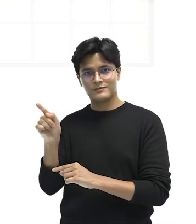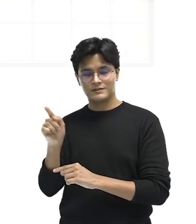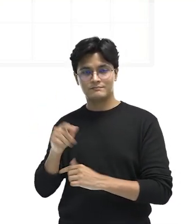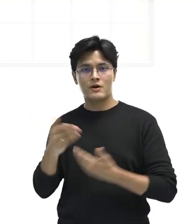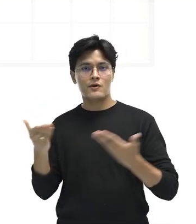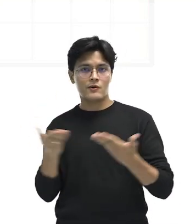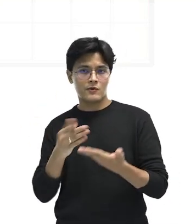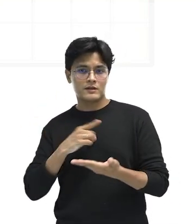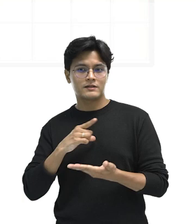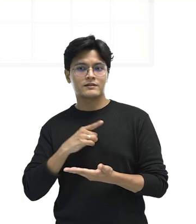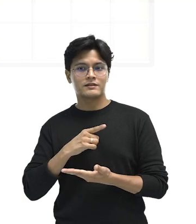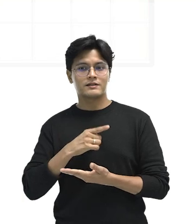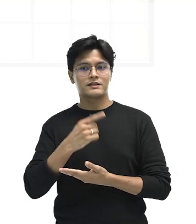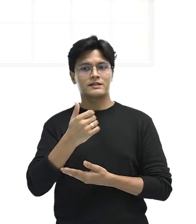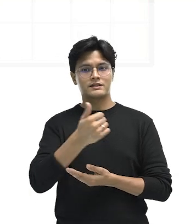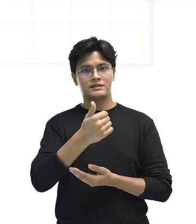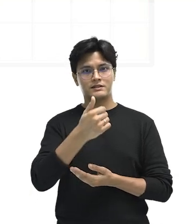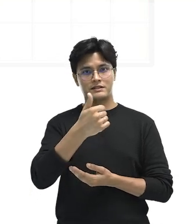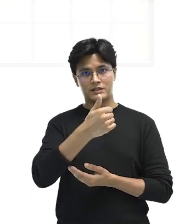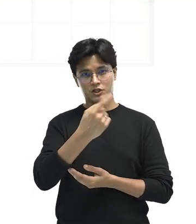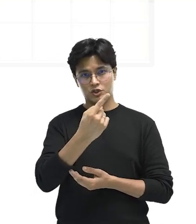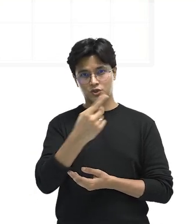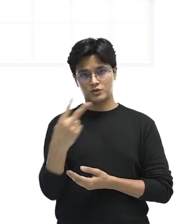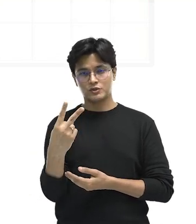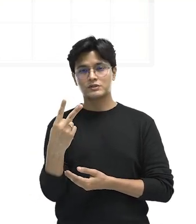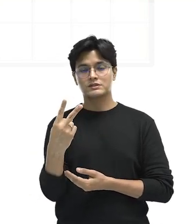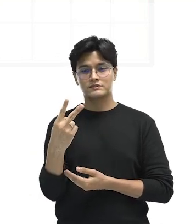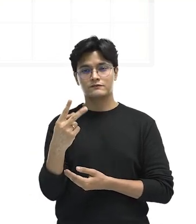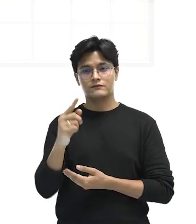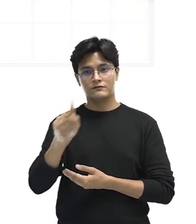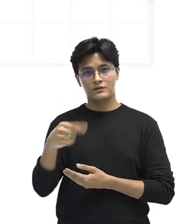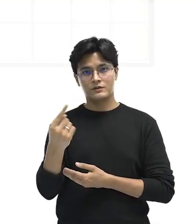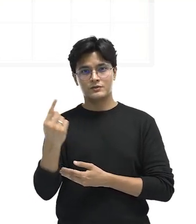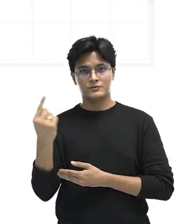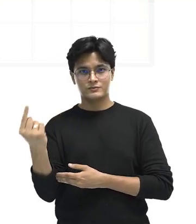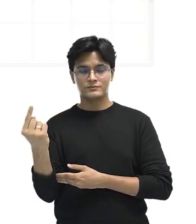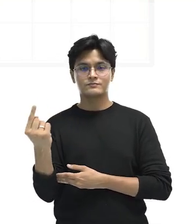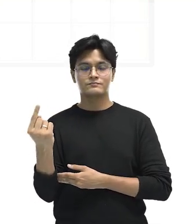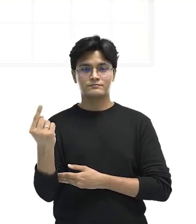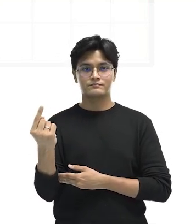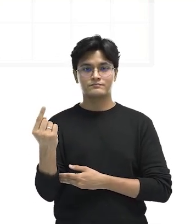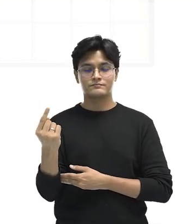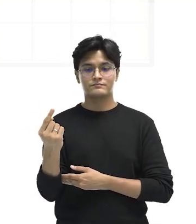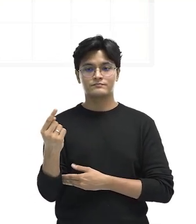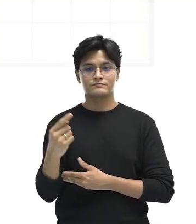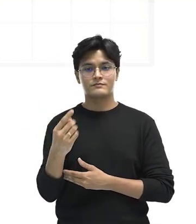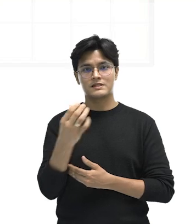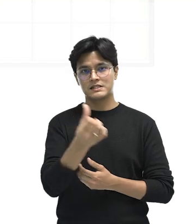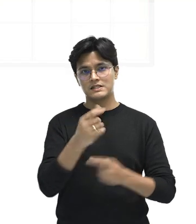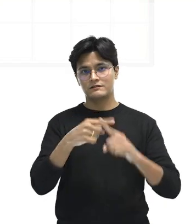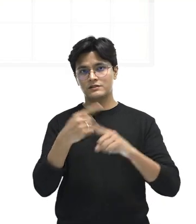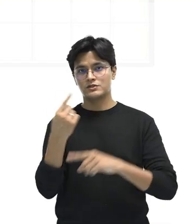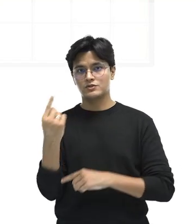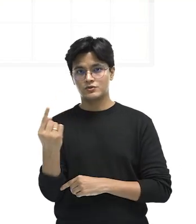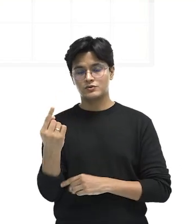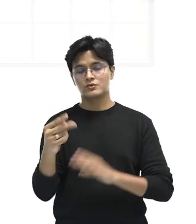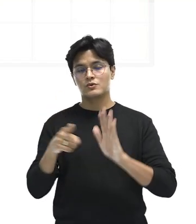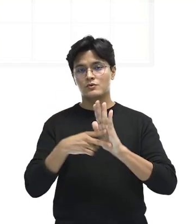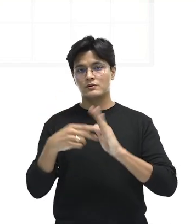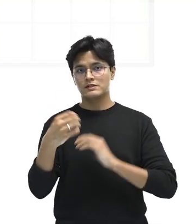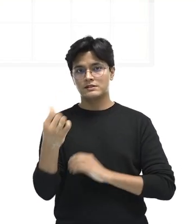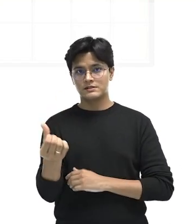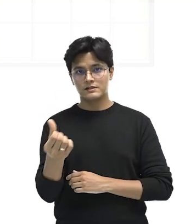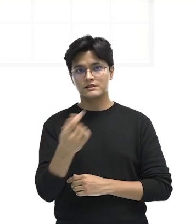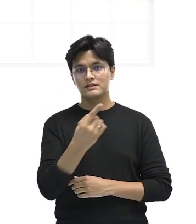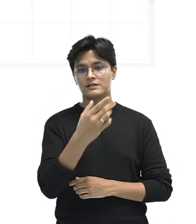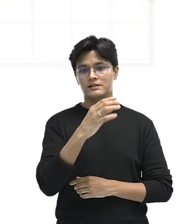tenho 10. Vou multiplicar esse 6 por 1. O resultado vai dar 6. 10 menos